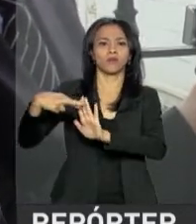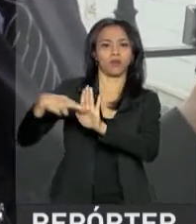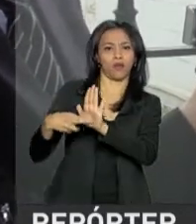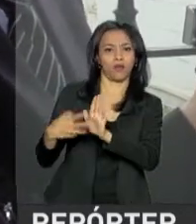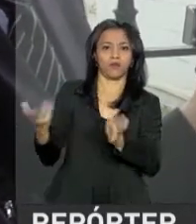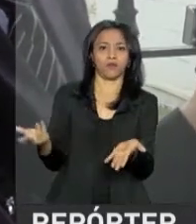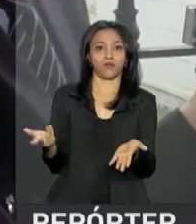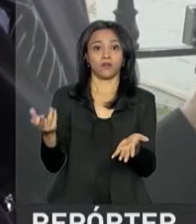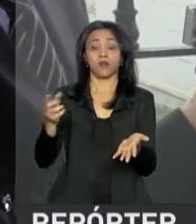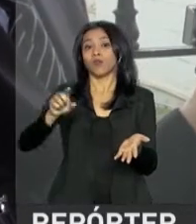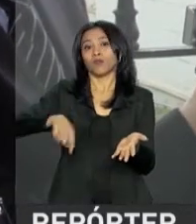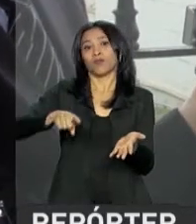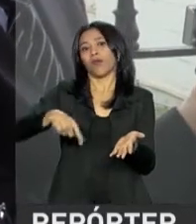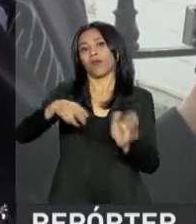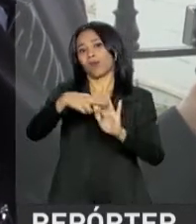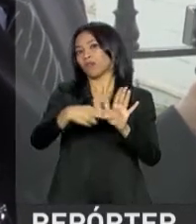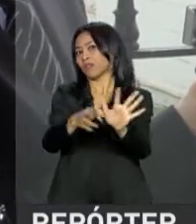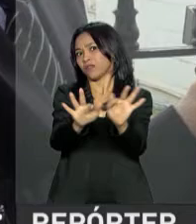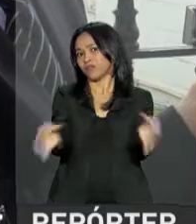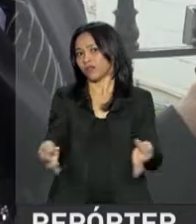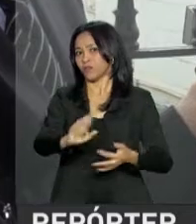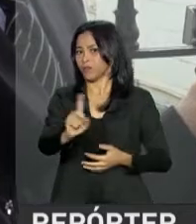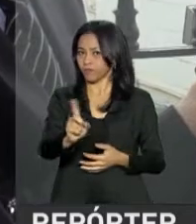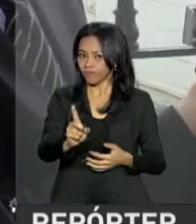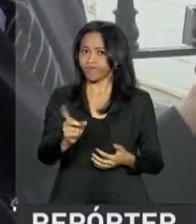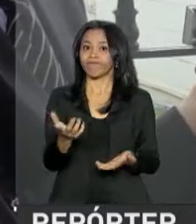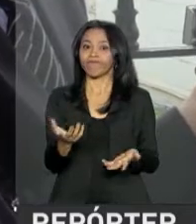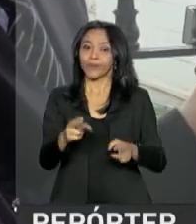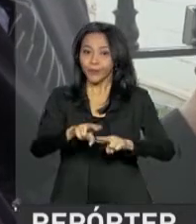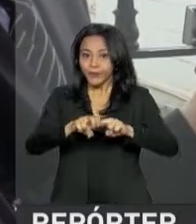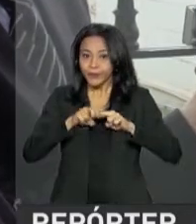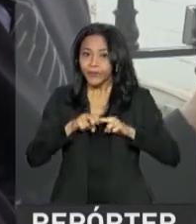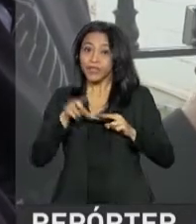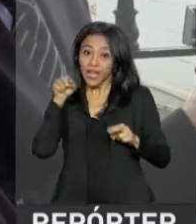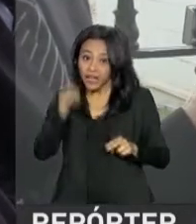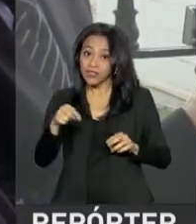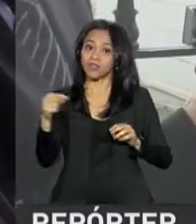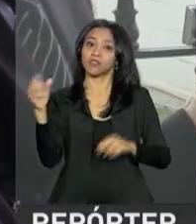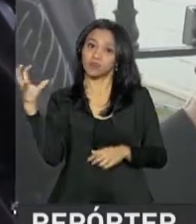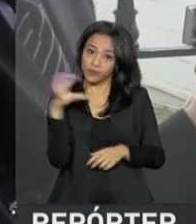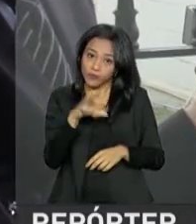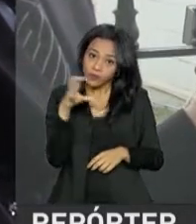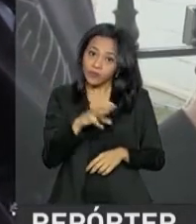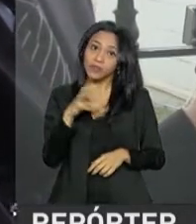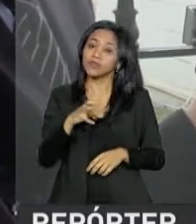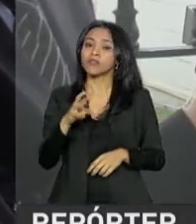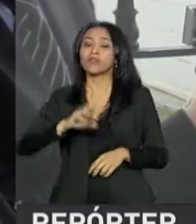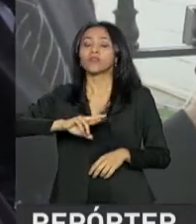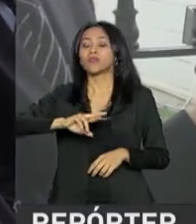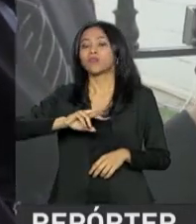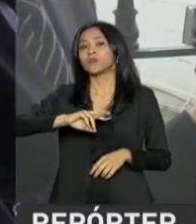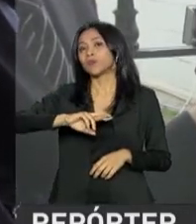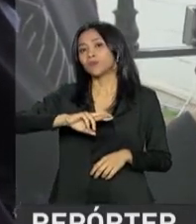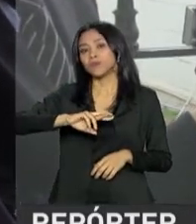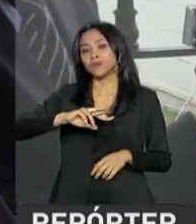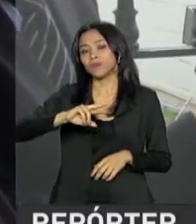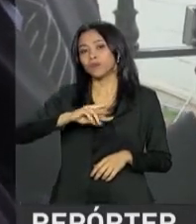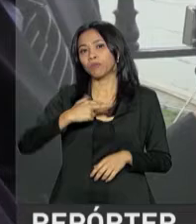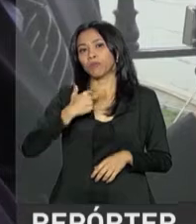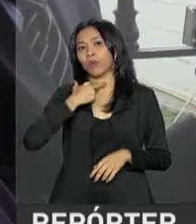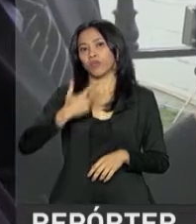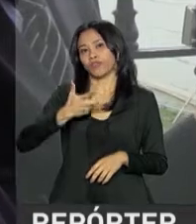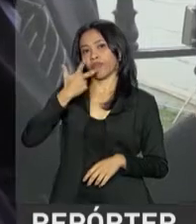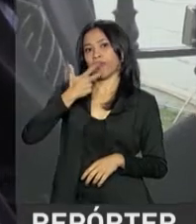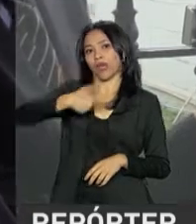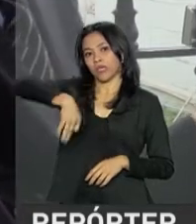mudança trivial, não é uma mudança simples e, portanto, o impacto dessa mudança também não é, você não pode